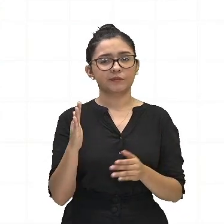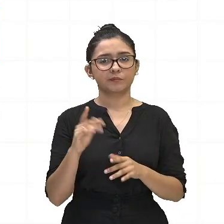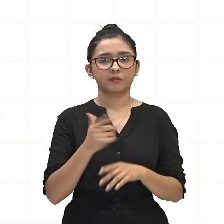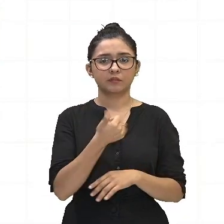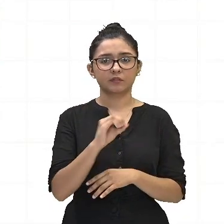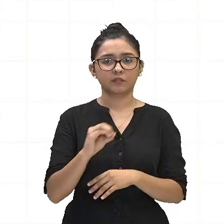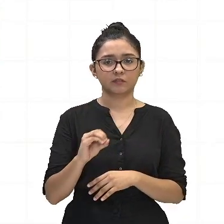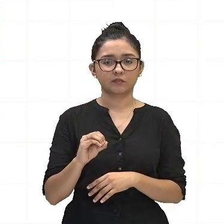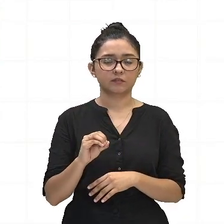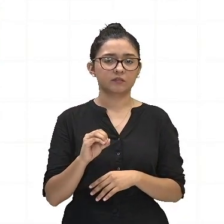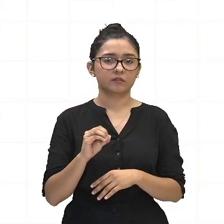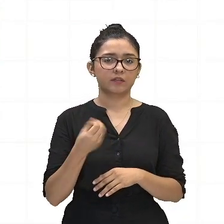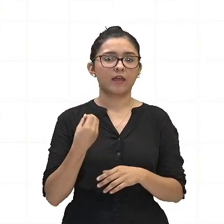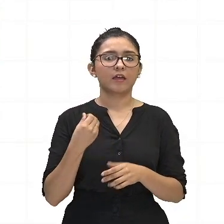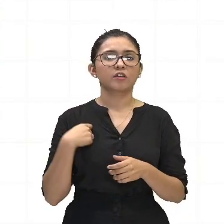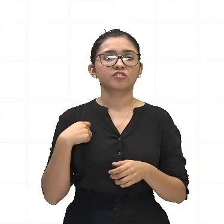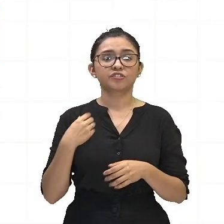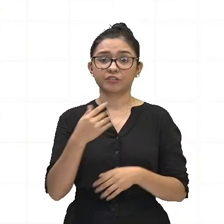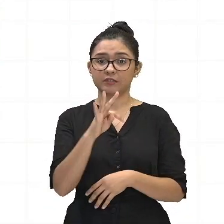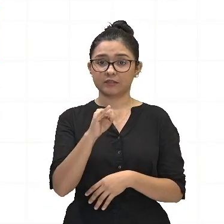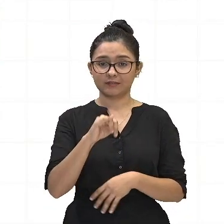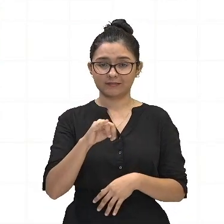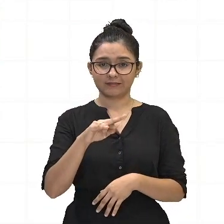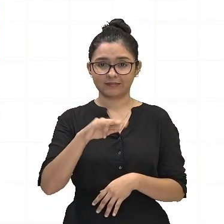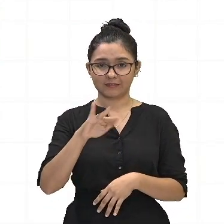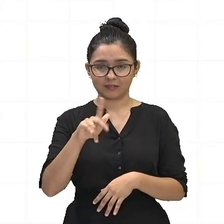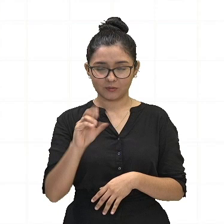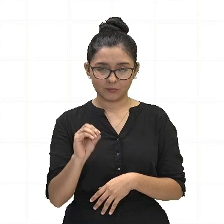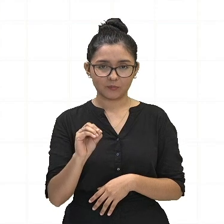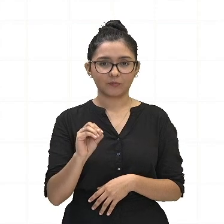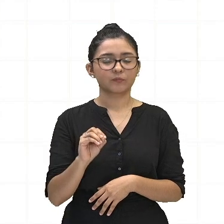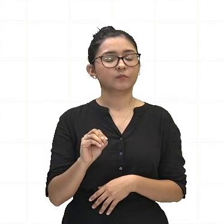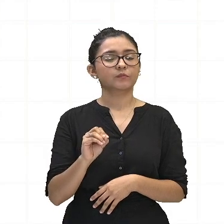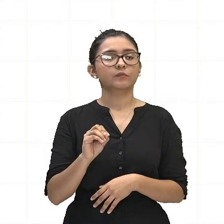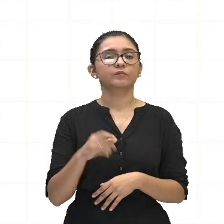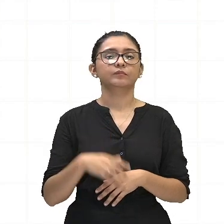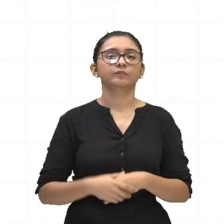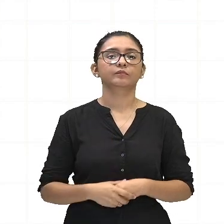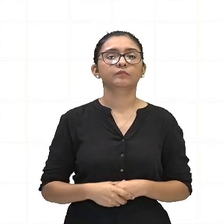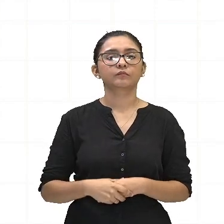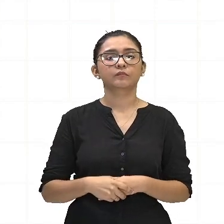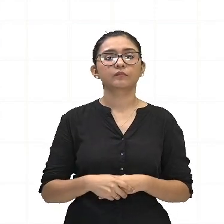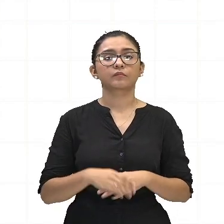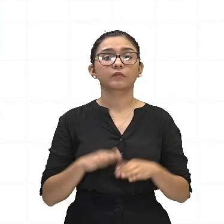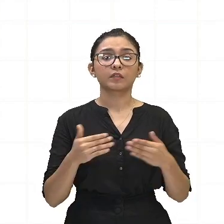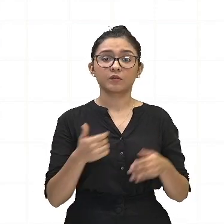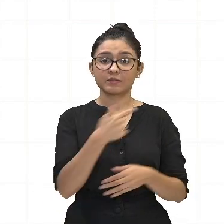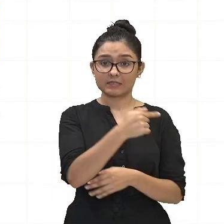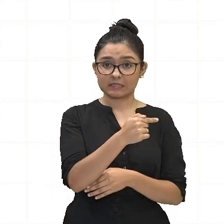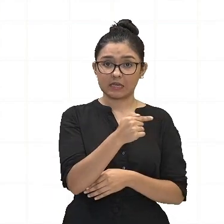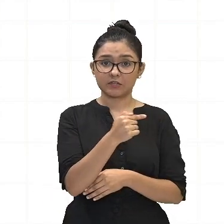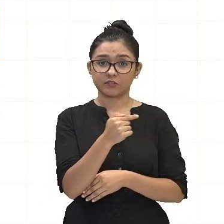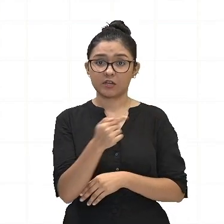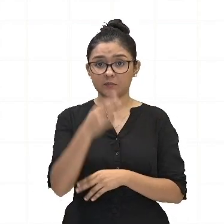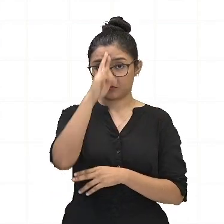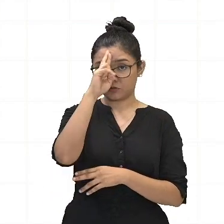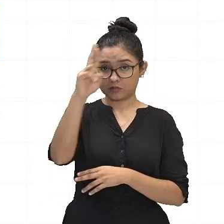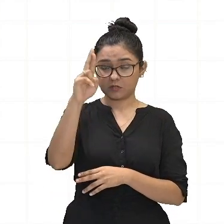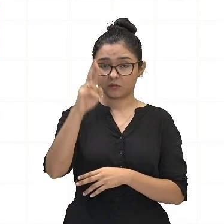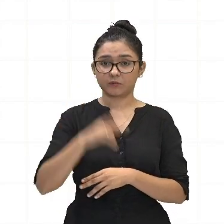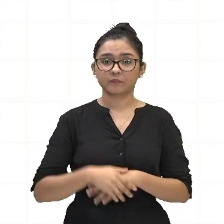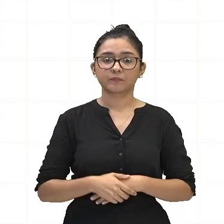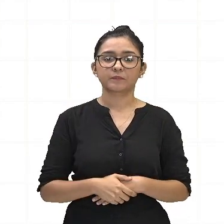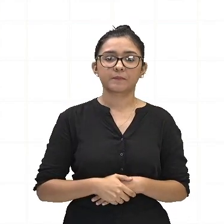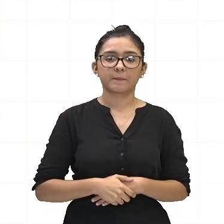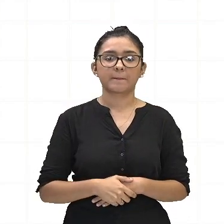10 sacos de trigo, 7 sacos de trigo ficava para o senhor feudal e 3 sacos de trigo ficava